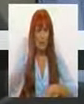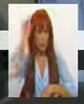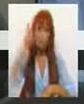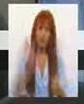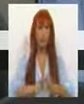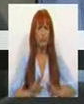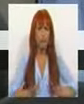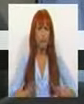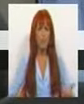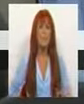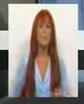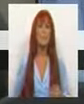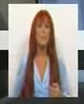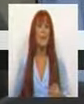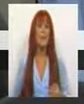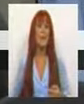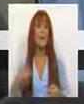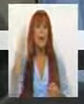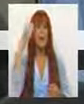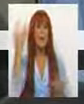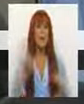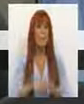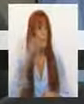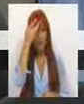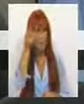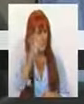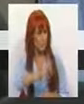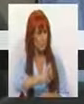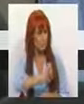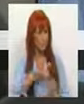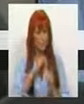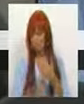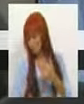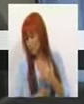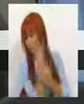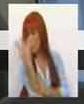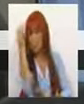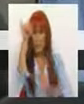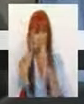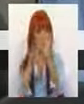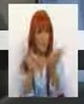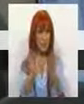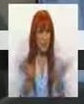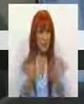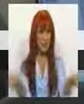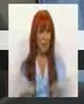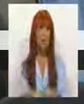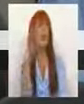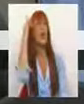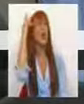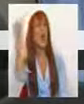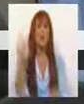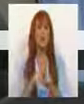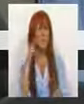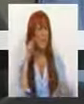da República. Consideramos que efetivamente não é fácil elencar princípios como estes, tão teóricos, mas